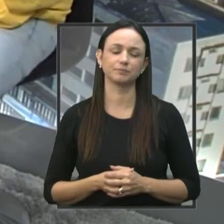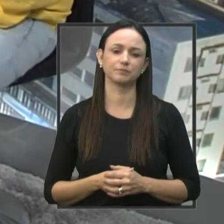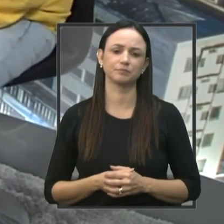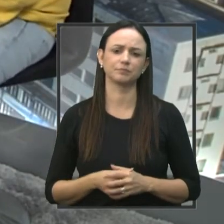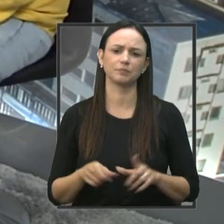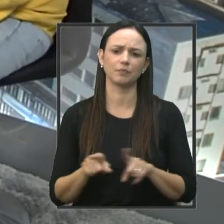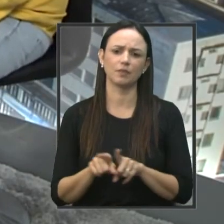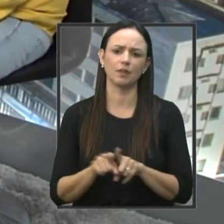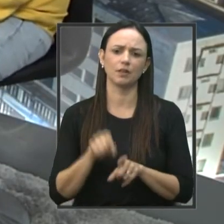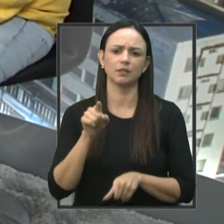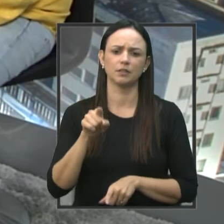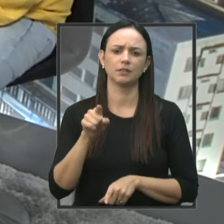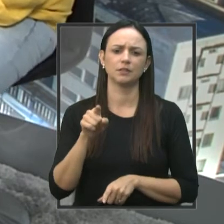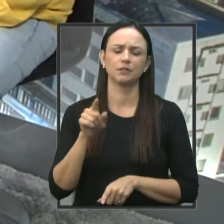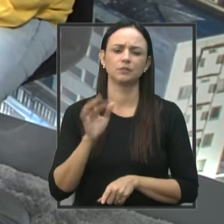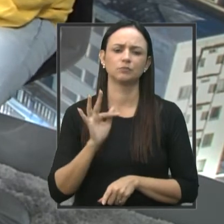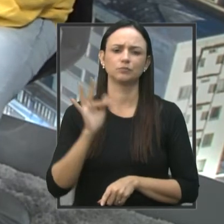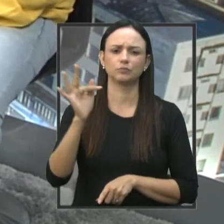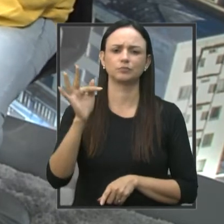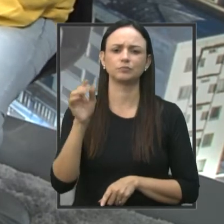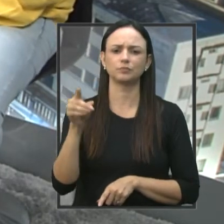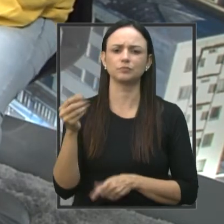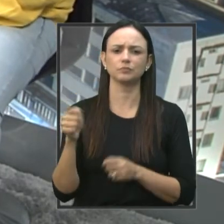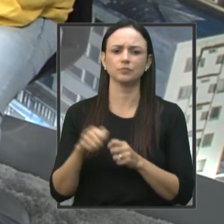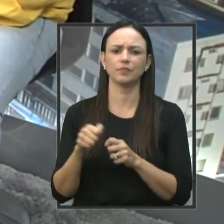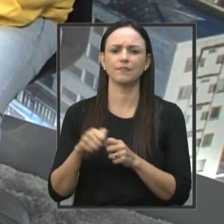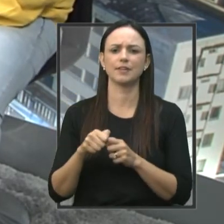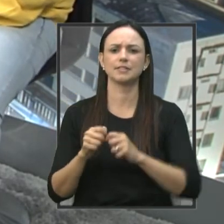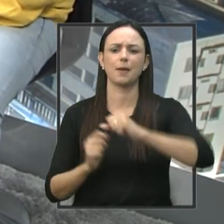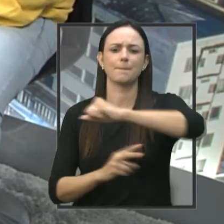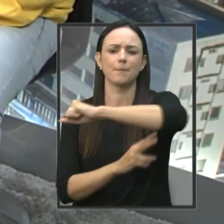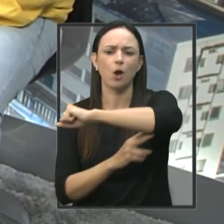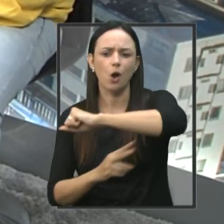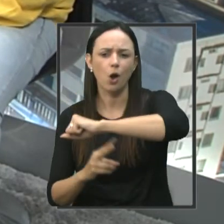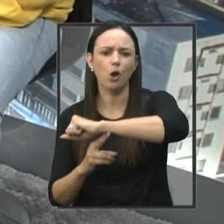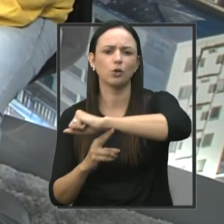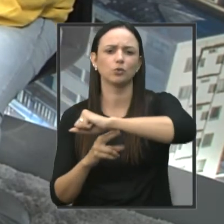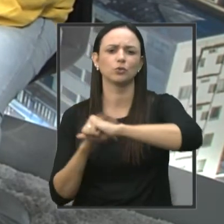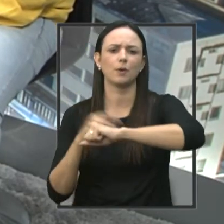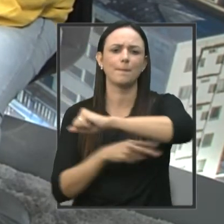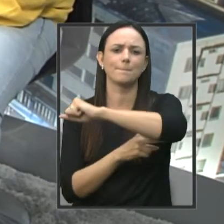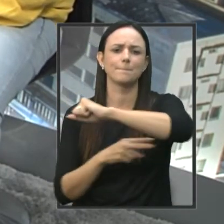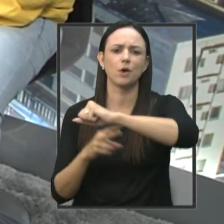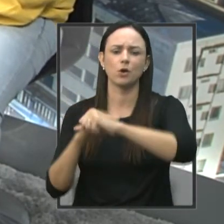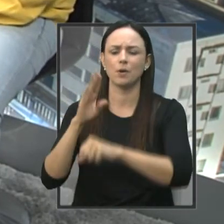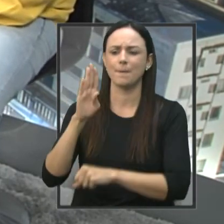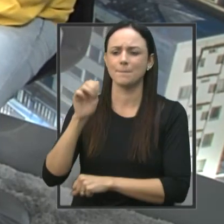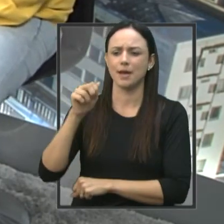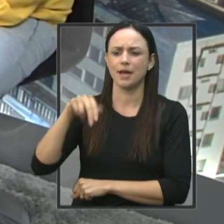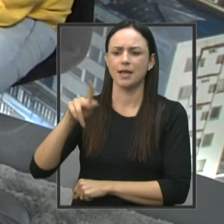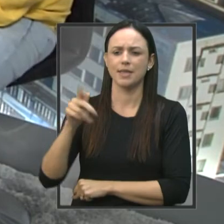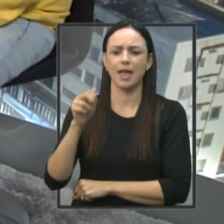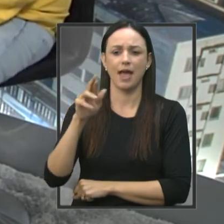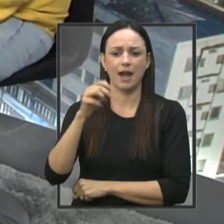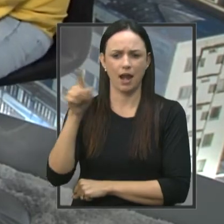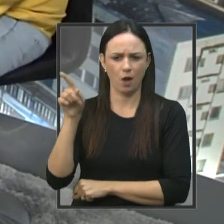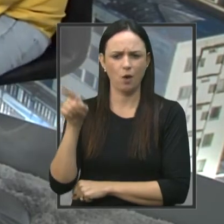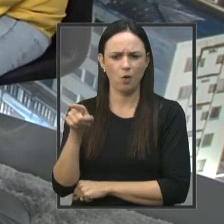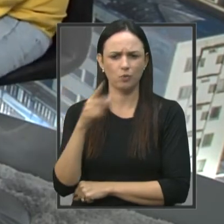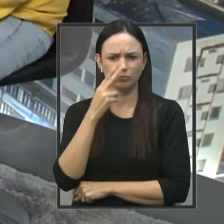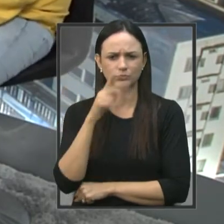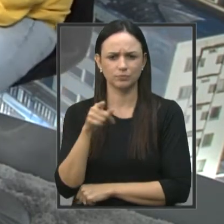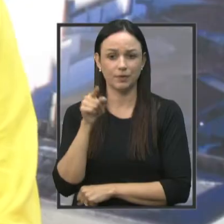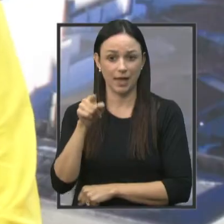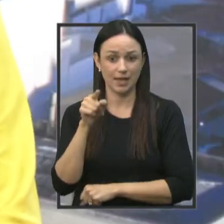também há previsão para implantação de pontes na área rural, né? Aquela ponte do Banharão, salvo engano, vereador? Exatamente, essa